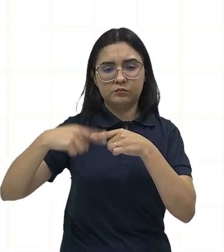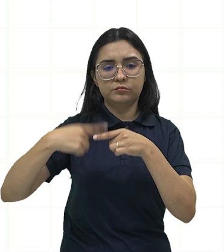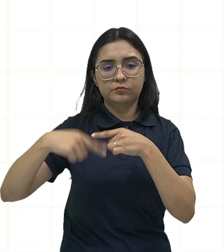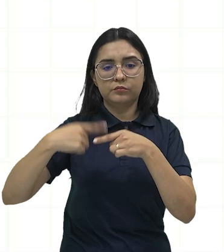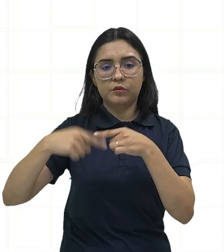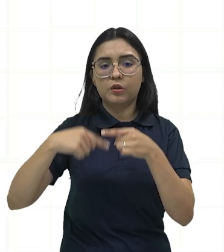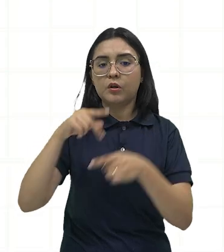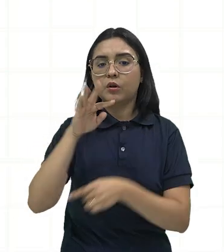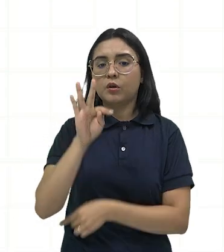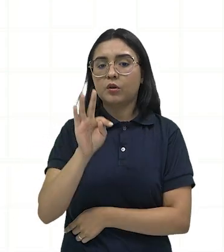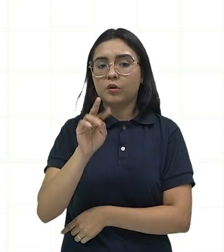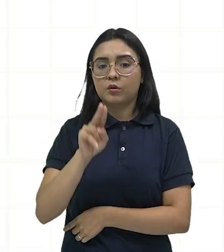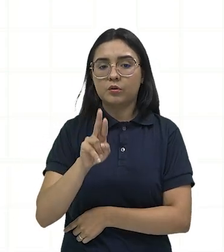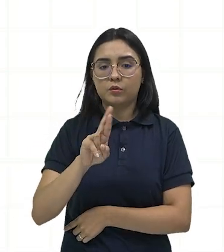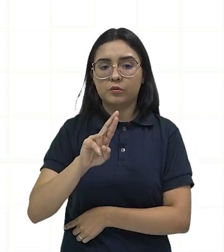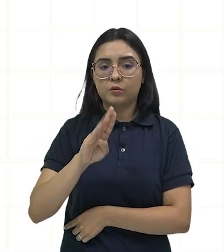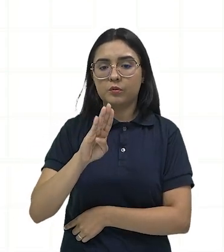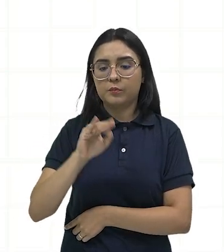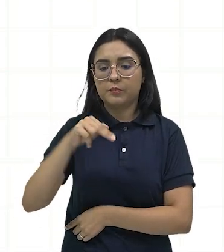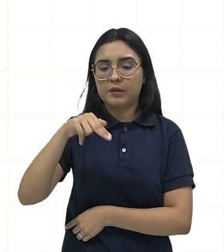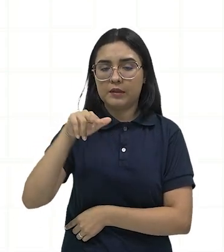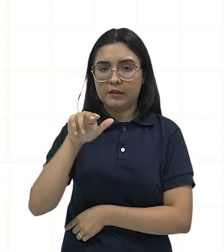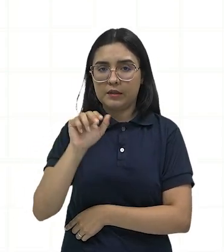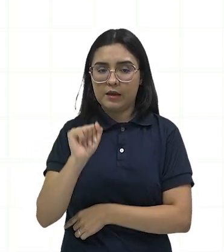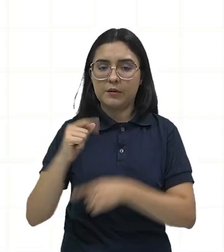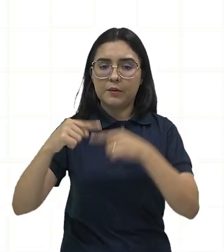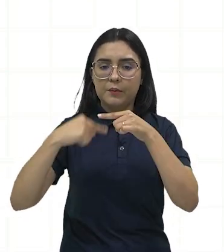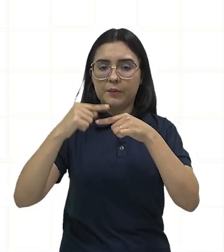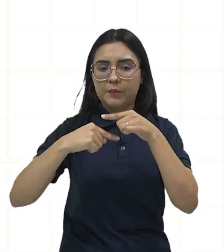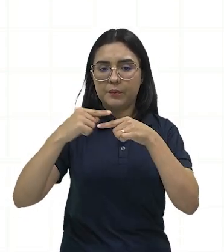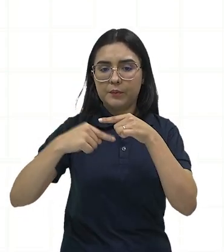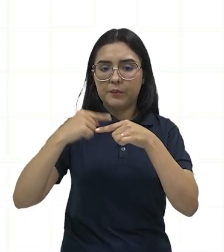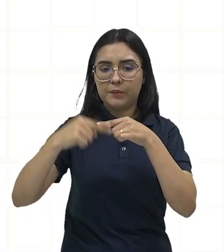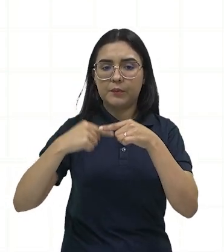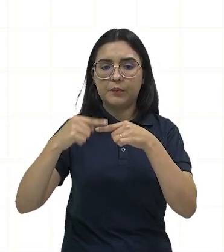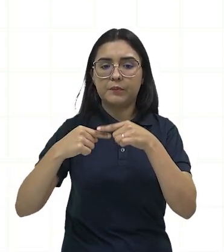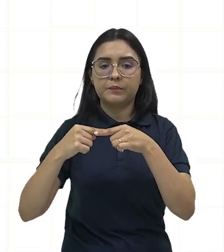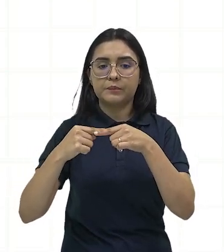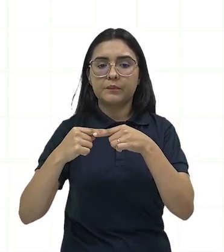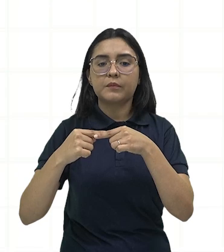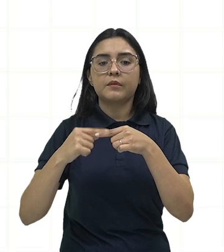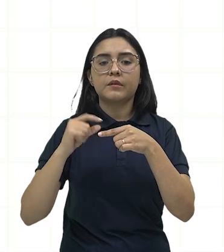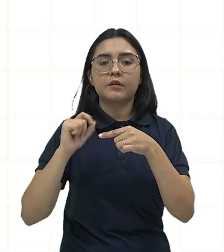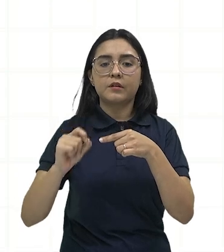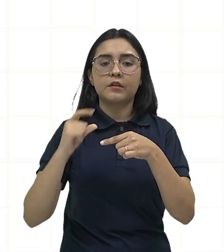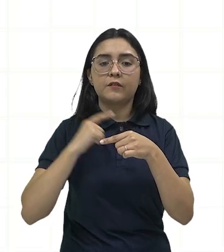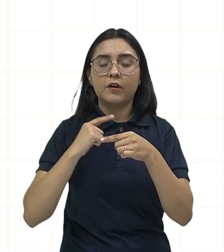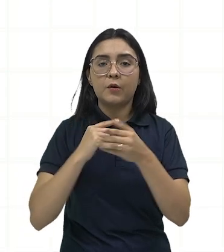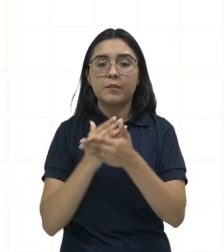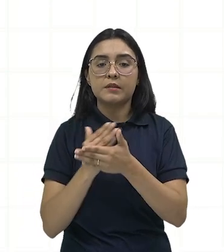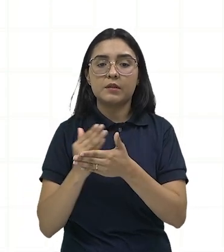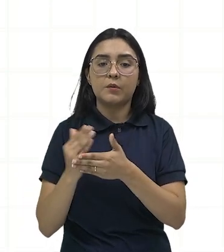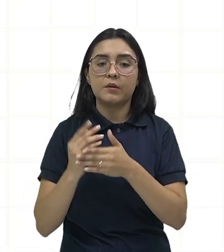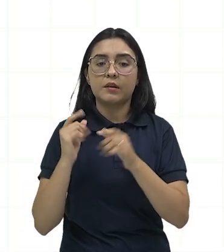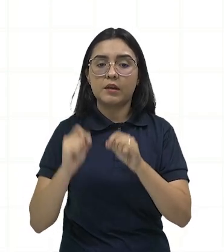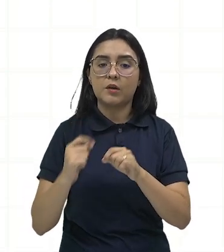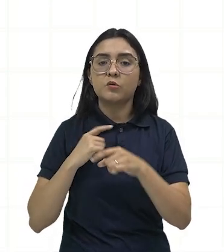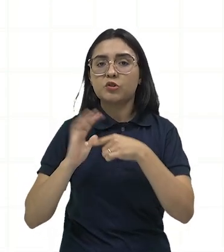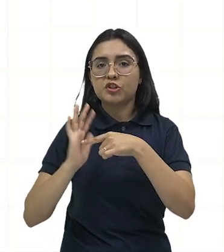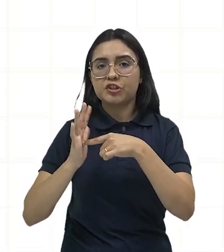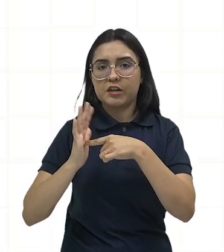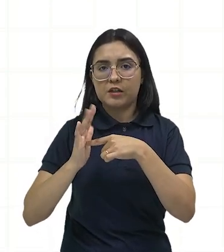turbina. E é essa turbina que vai fazer acionar esse gerador